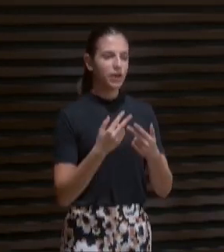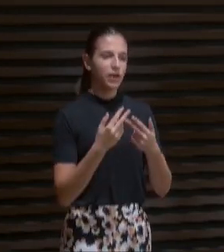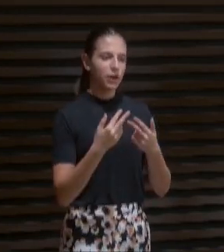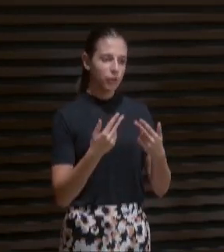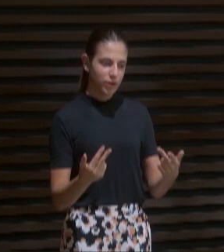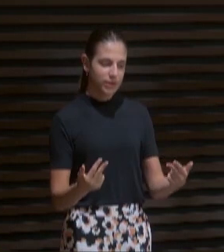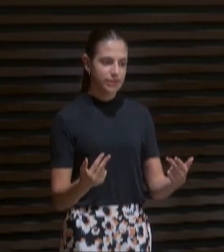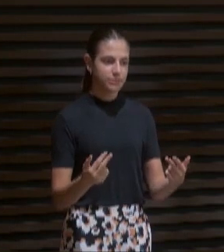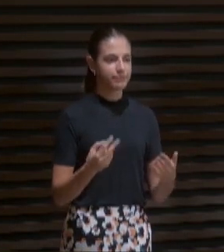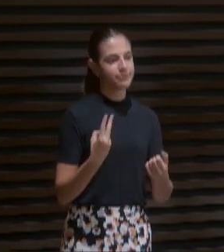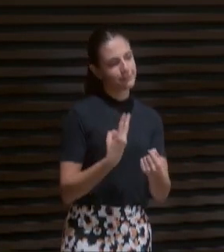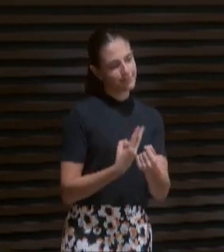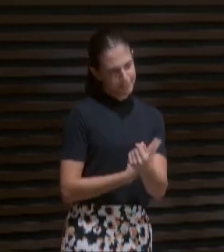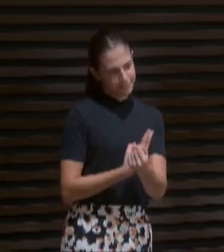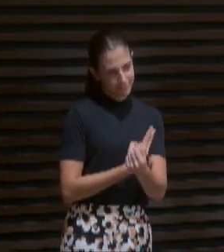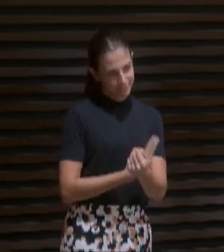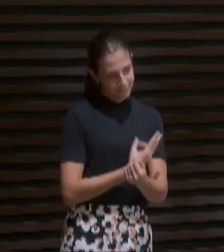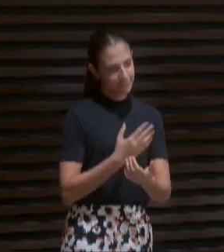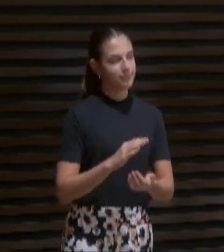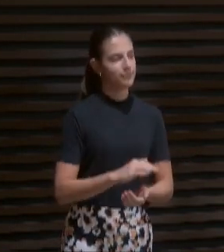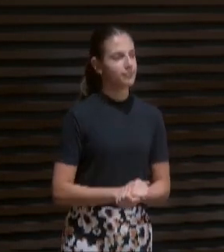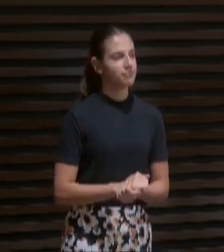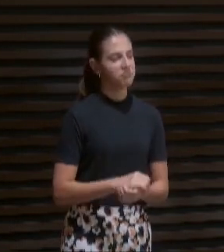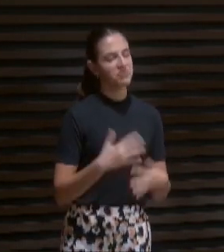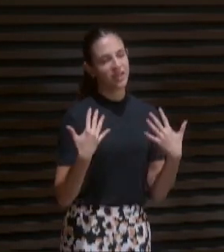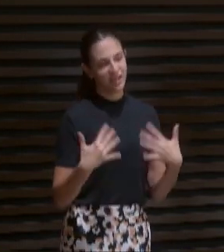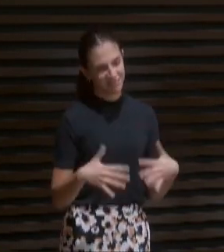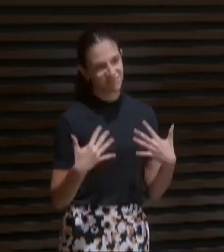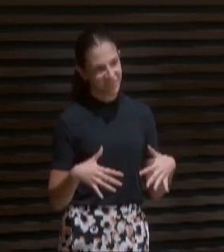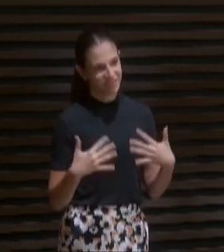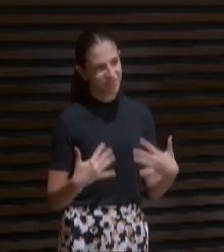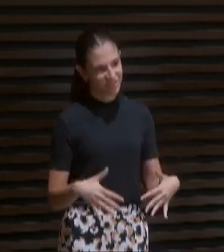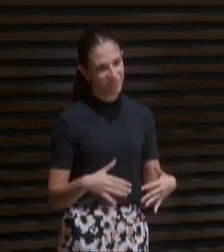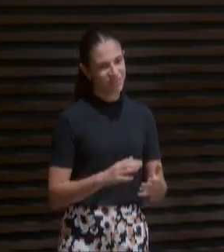contrário. Tem um vídeo impressionante de